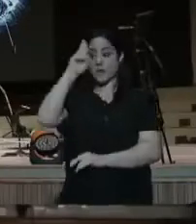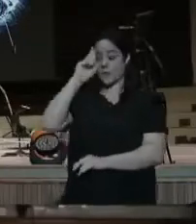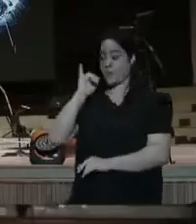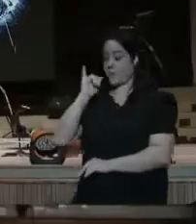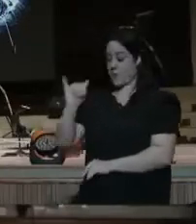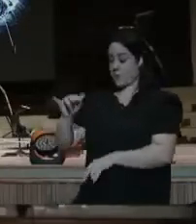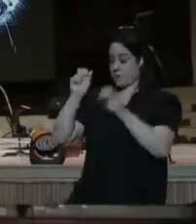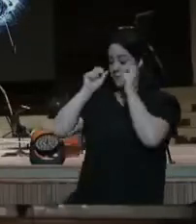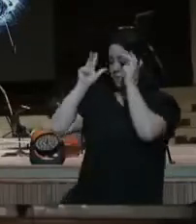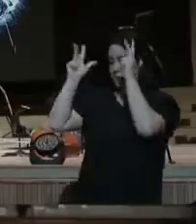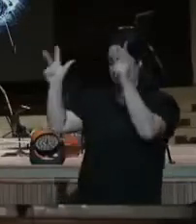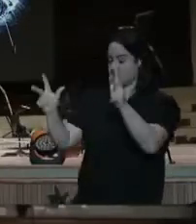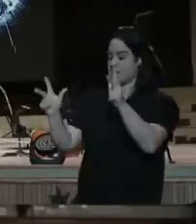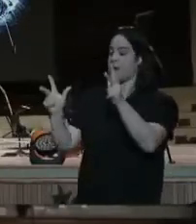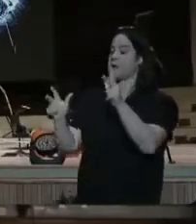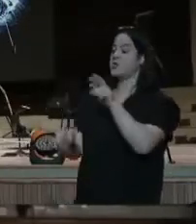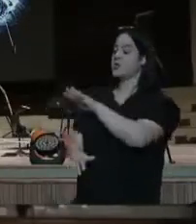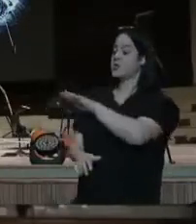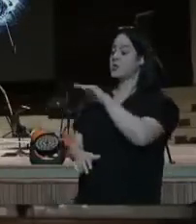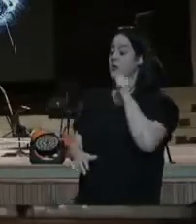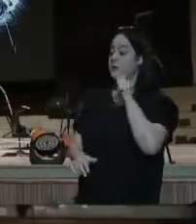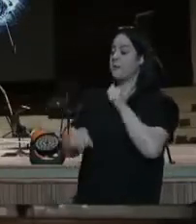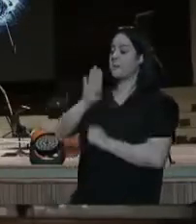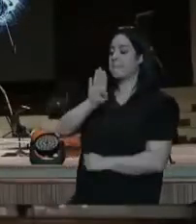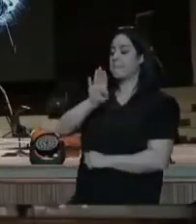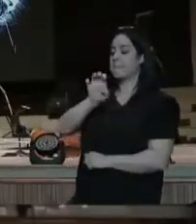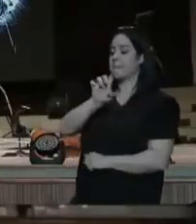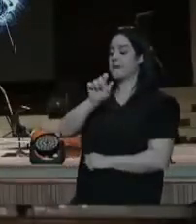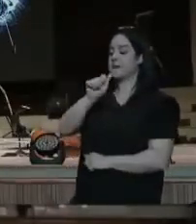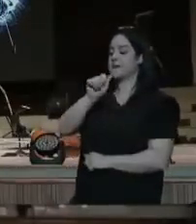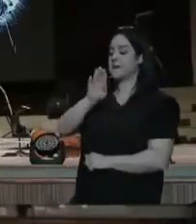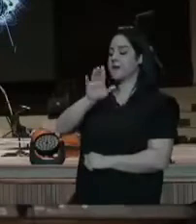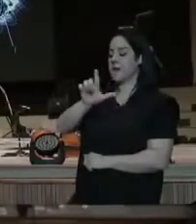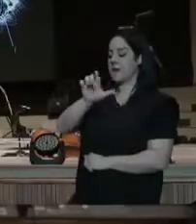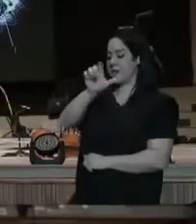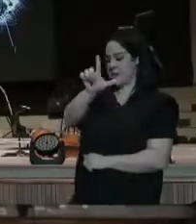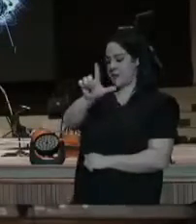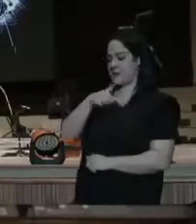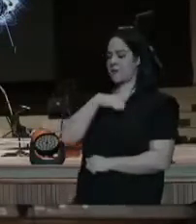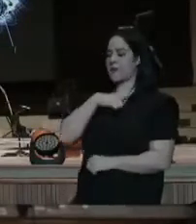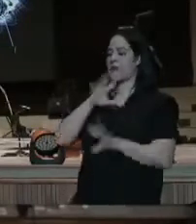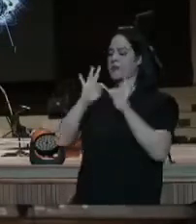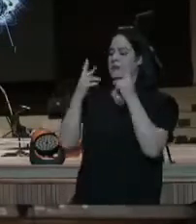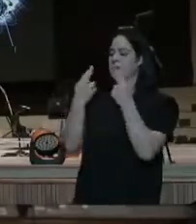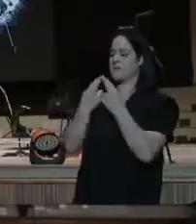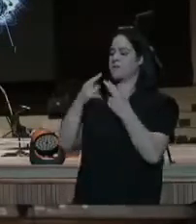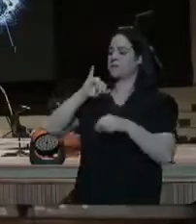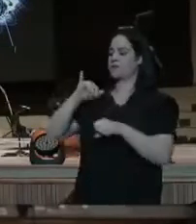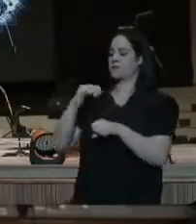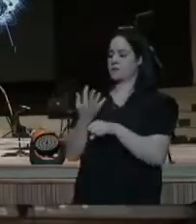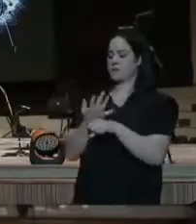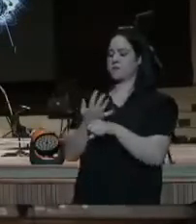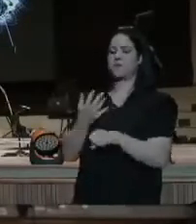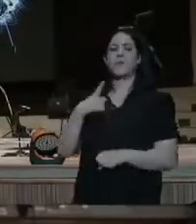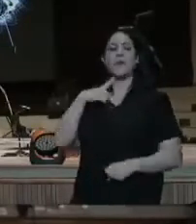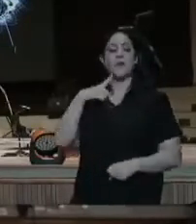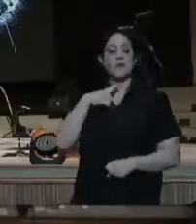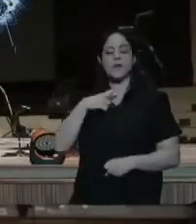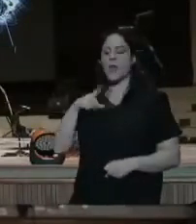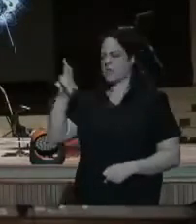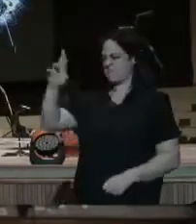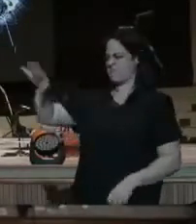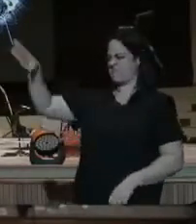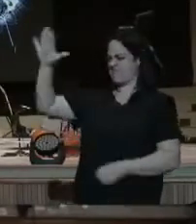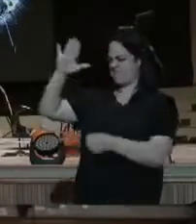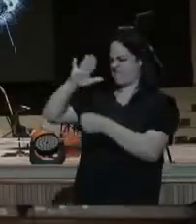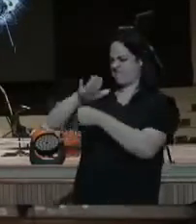moisés eis que chamei pelo nome bezalel filhos de húrin filho de ur da tribo de judá e o enchido o espírito